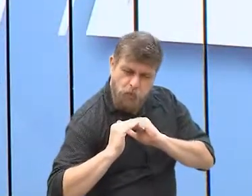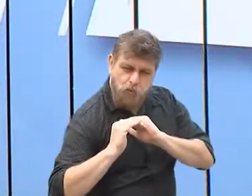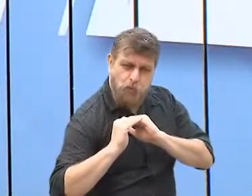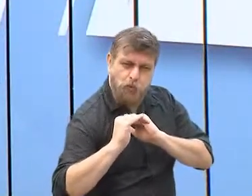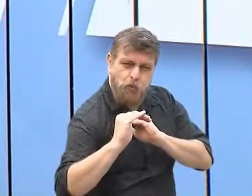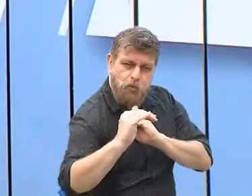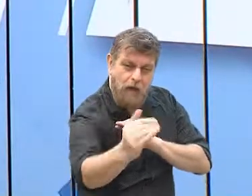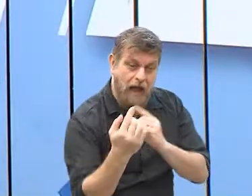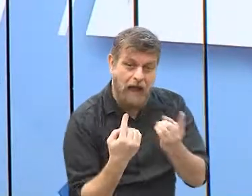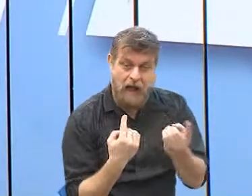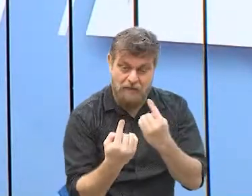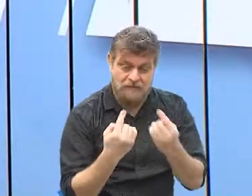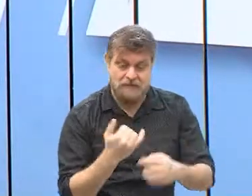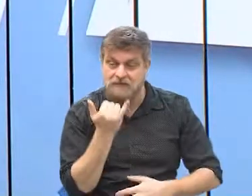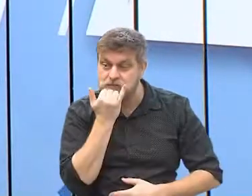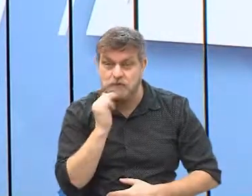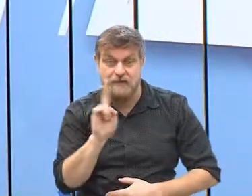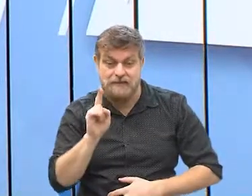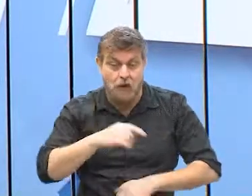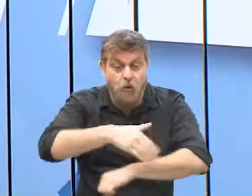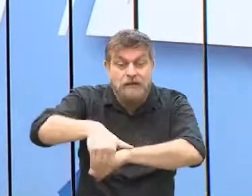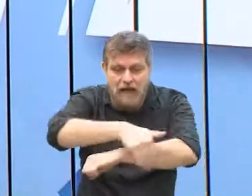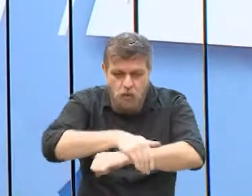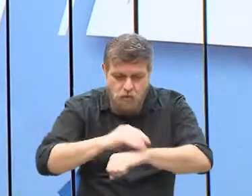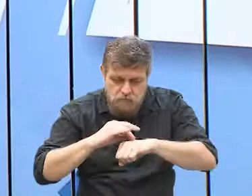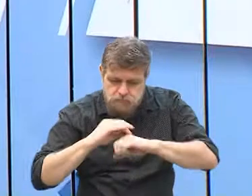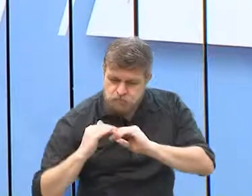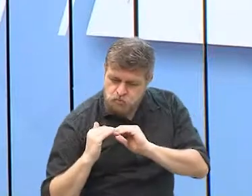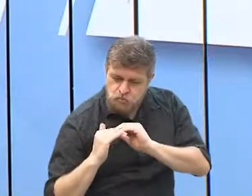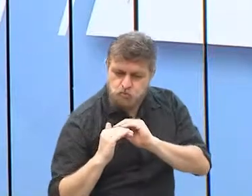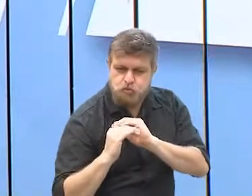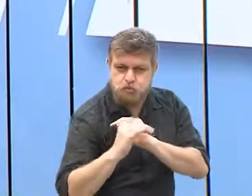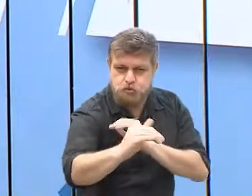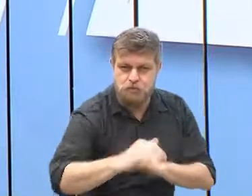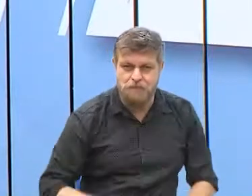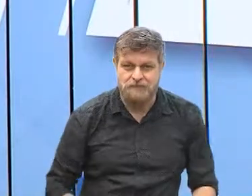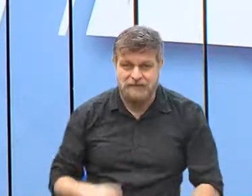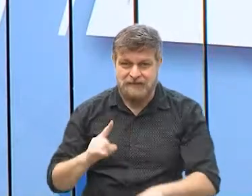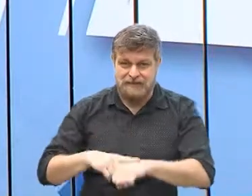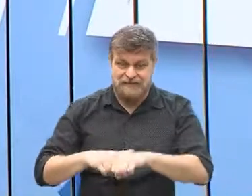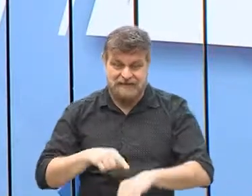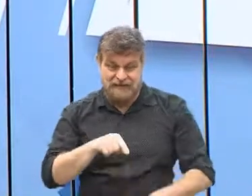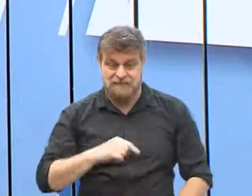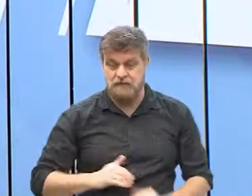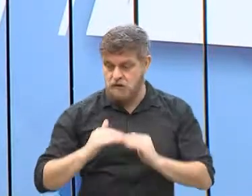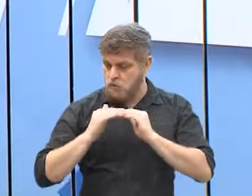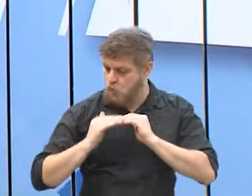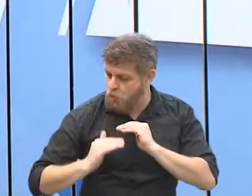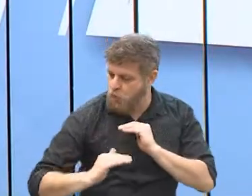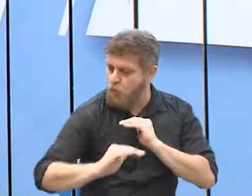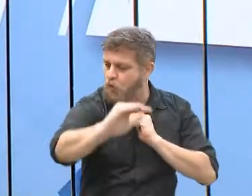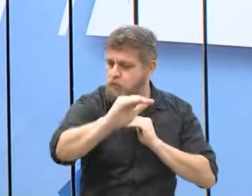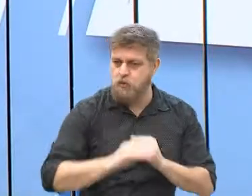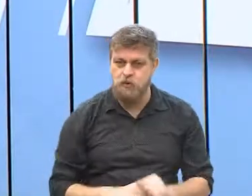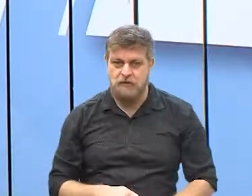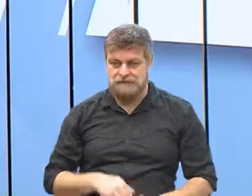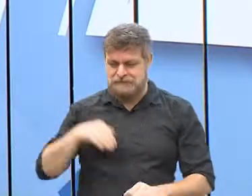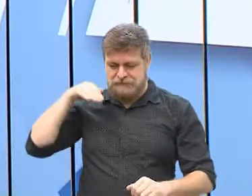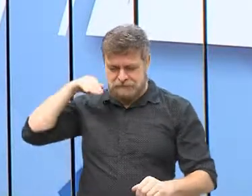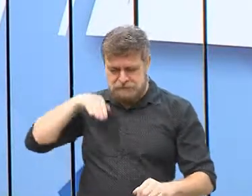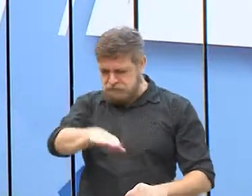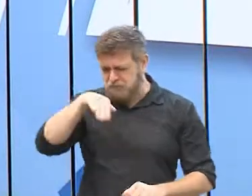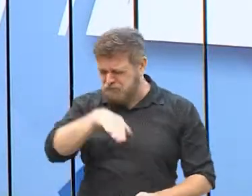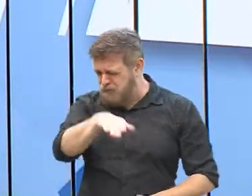avenida, da rua, né? Só que, na hora que você asfalta, que eles transformam um tapete, aí aumenta